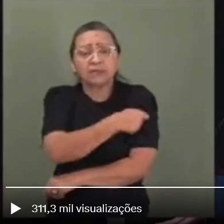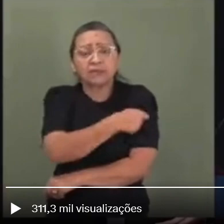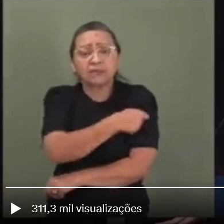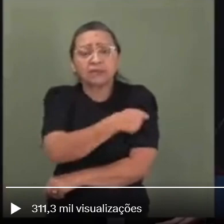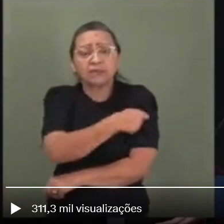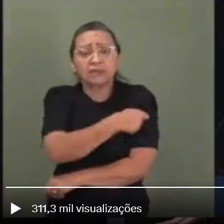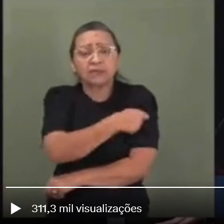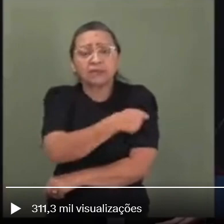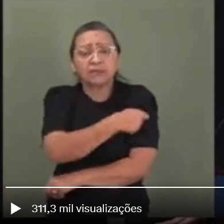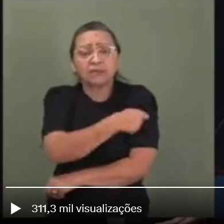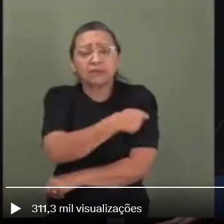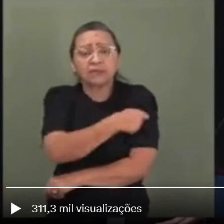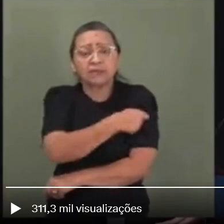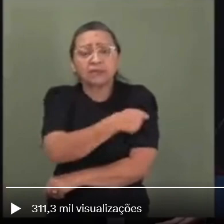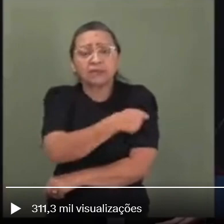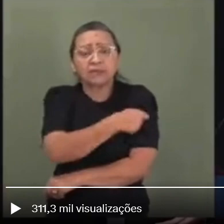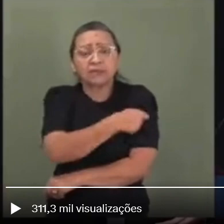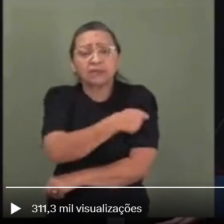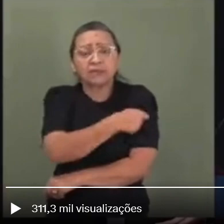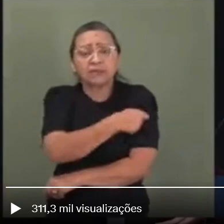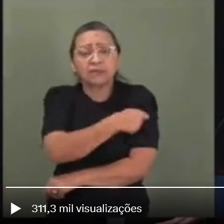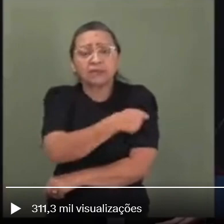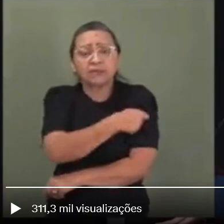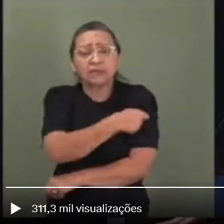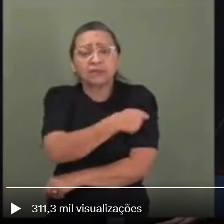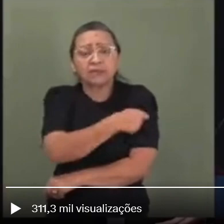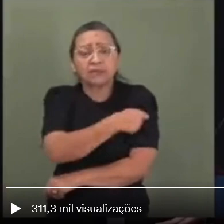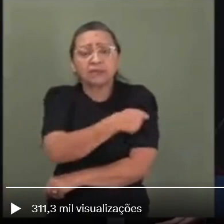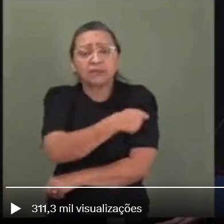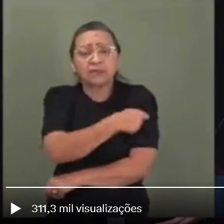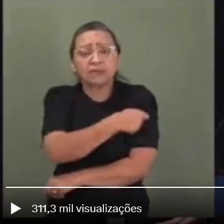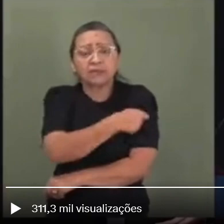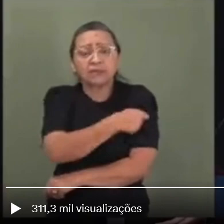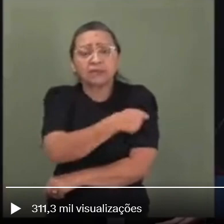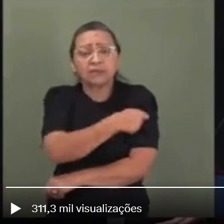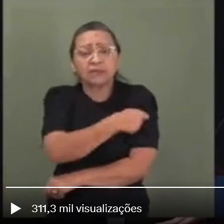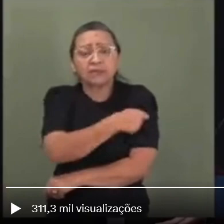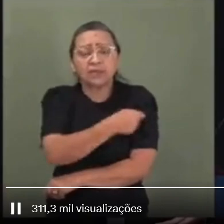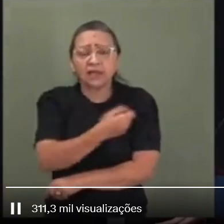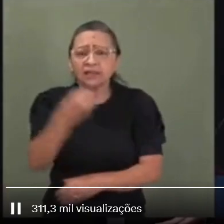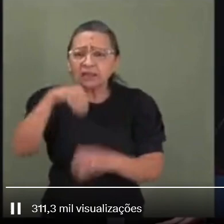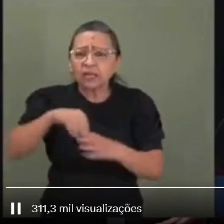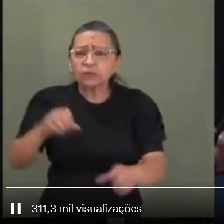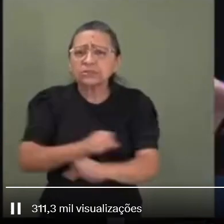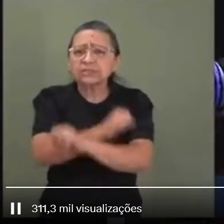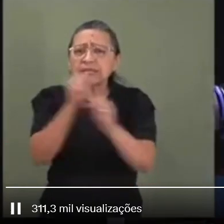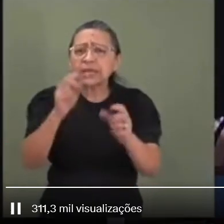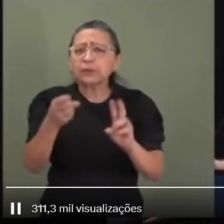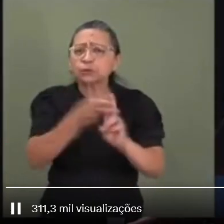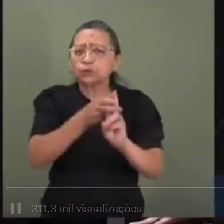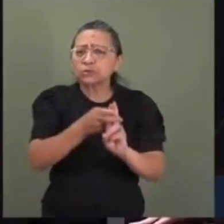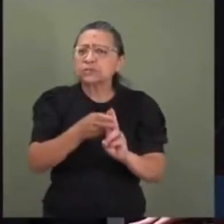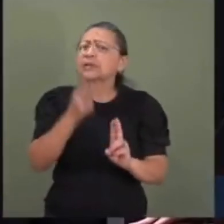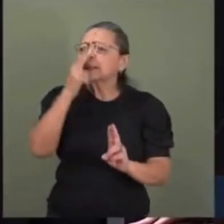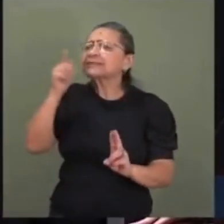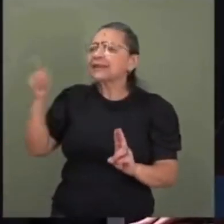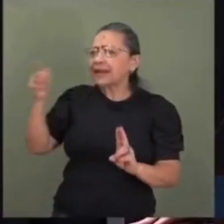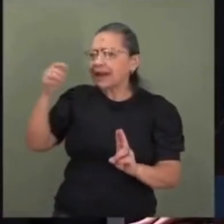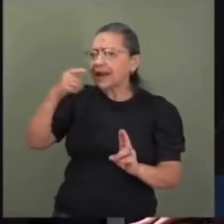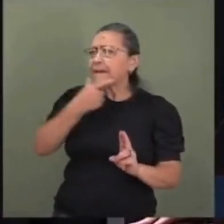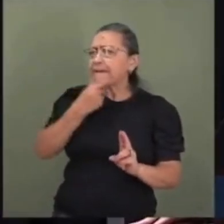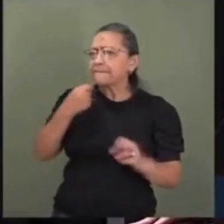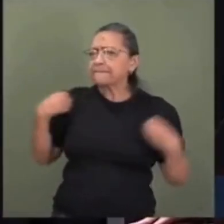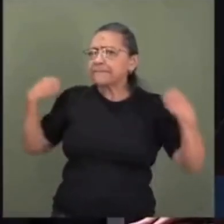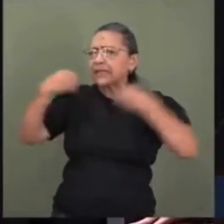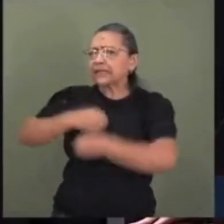checagem as pessoas apresentam Mas enfim vamos continuar vendo aqui porque Mor não sabia disso